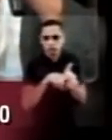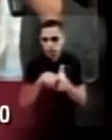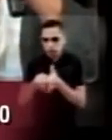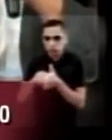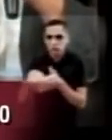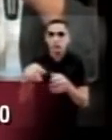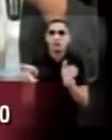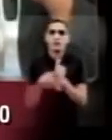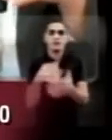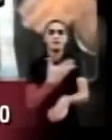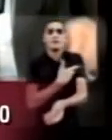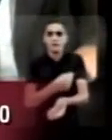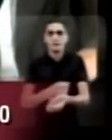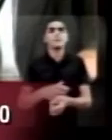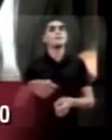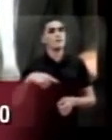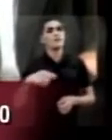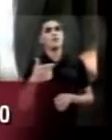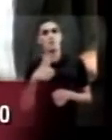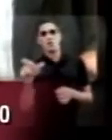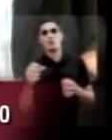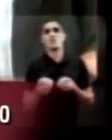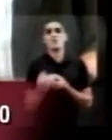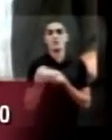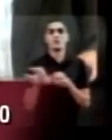mais, nós